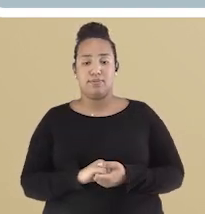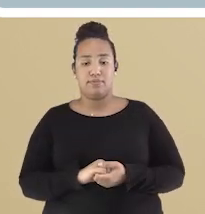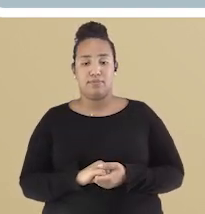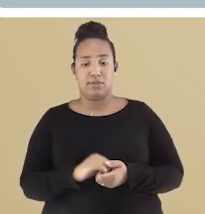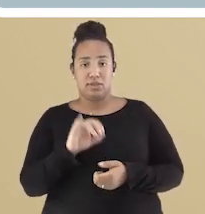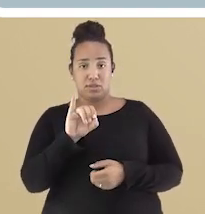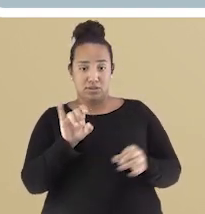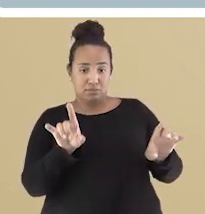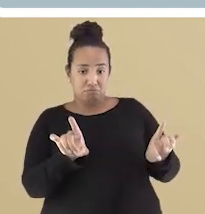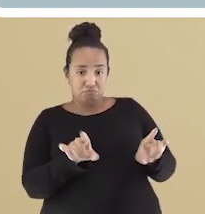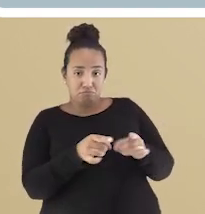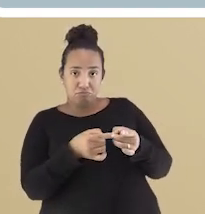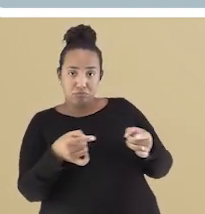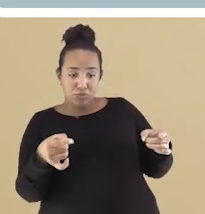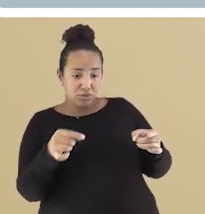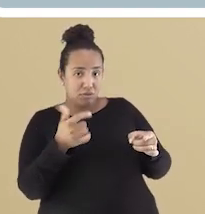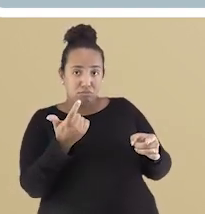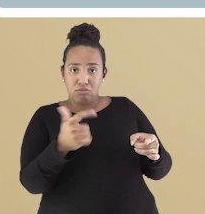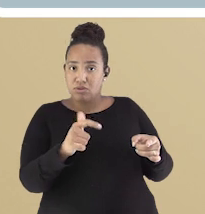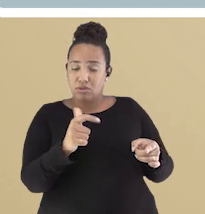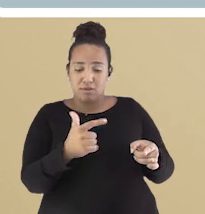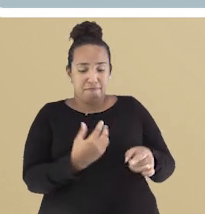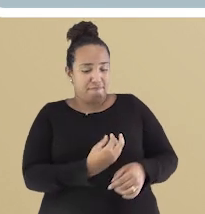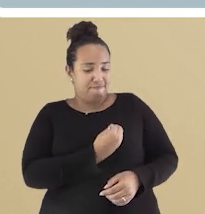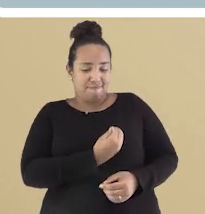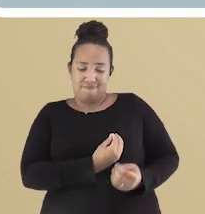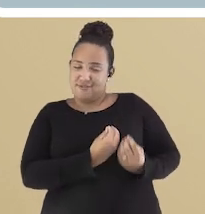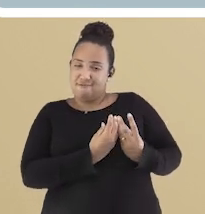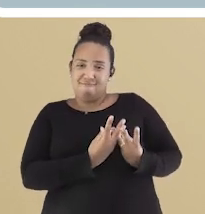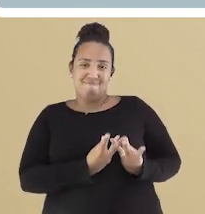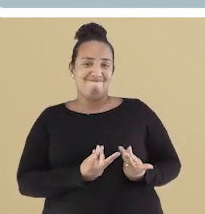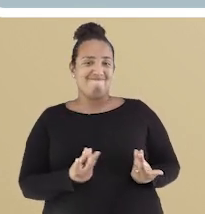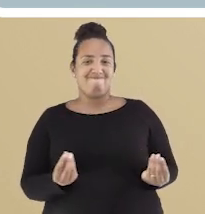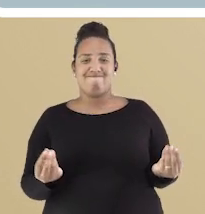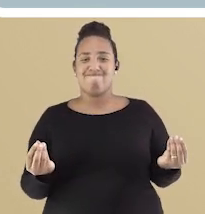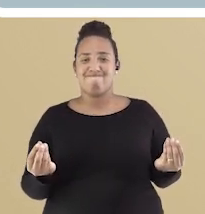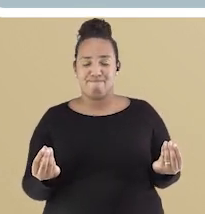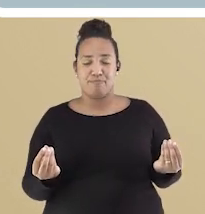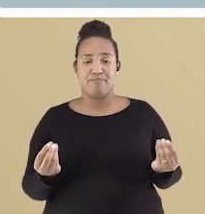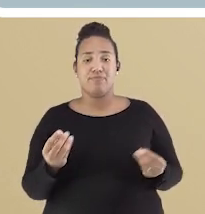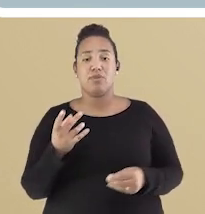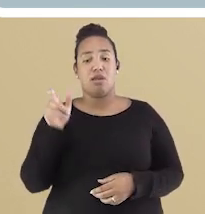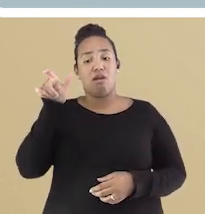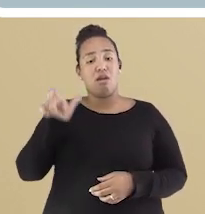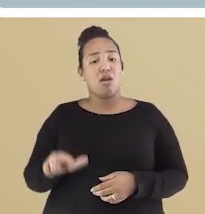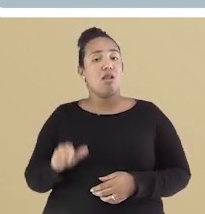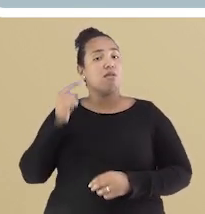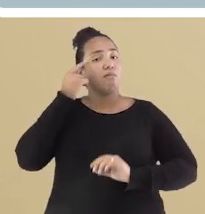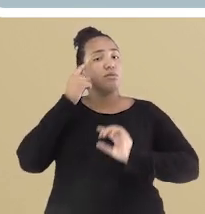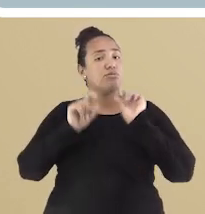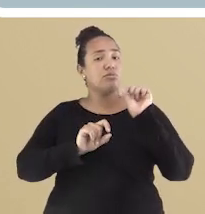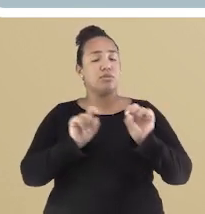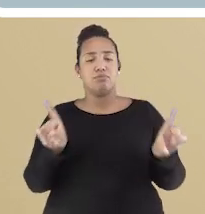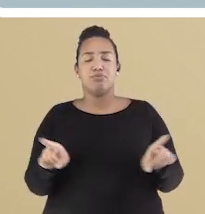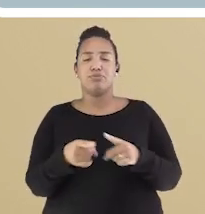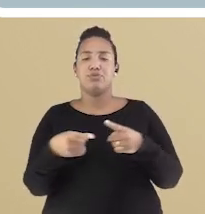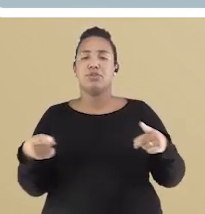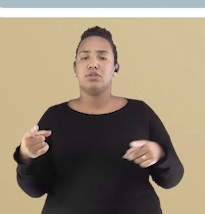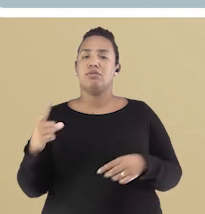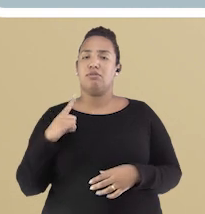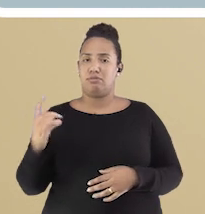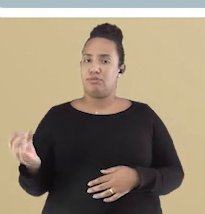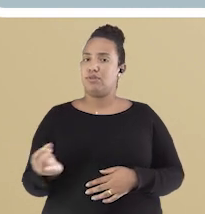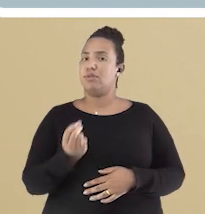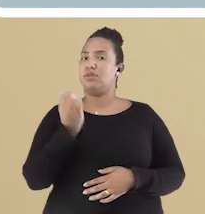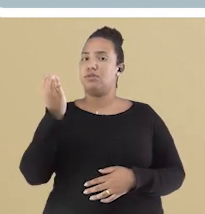sem a música a vida seria um erro para ele a música Tem tripa importância dar iniciação à